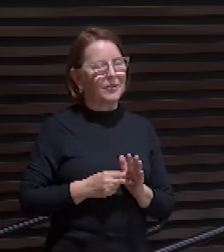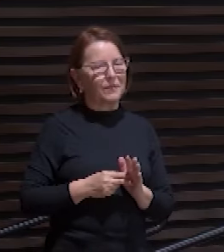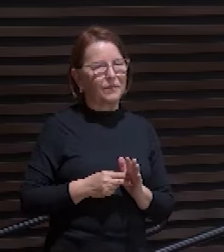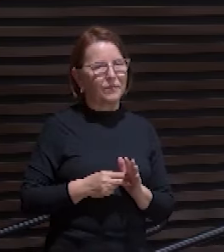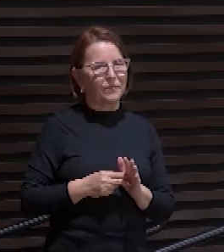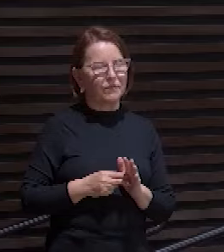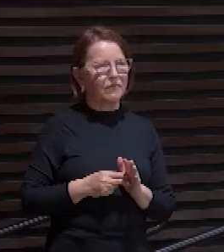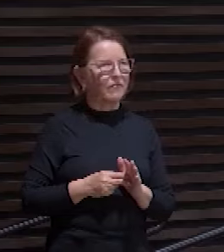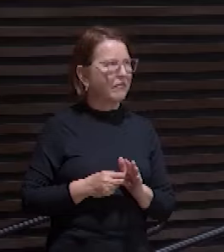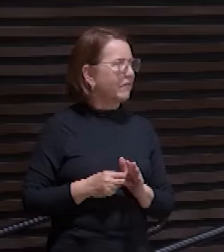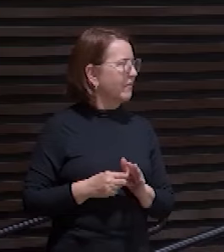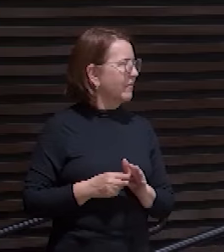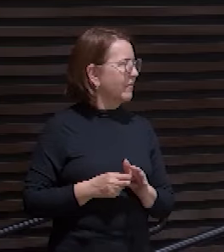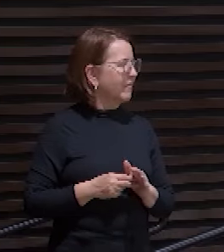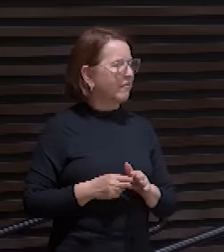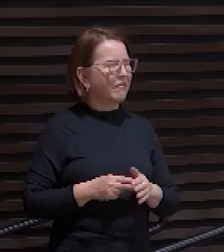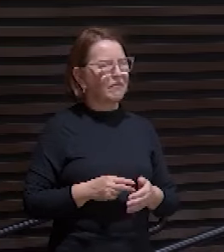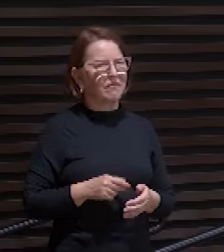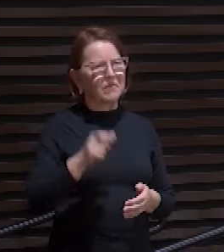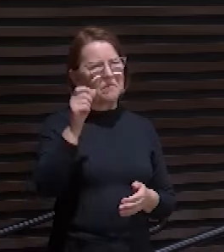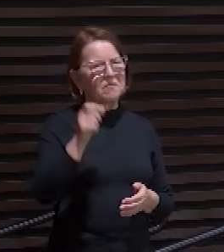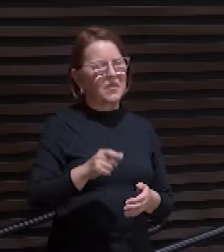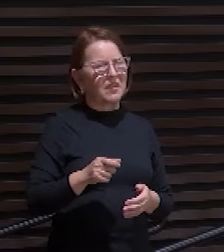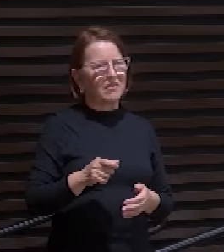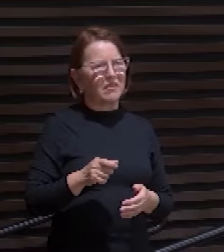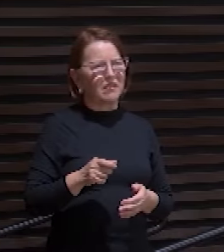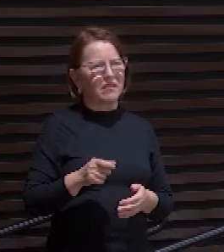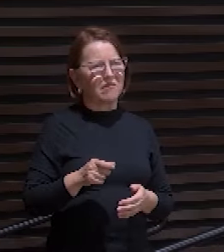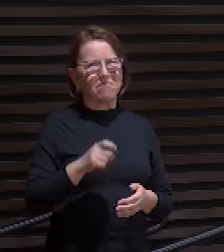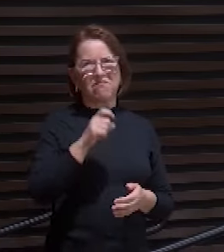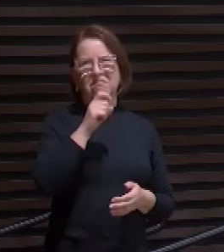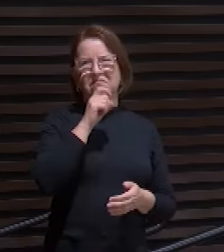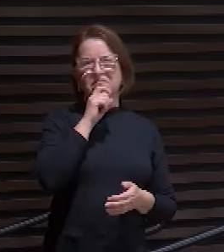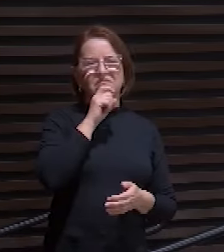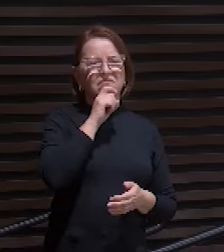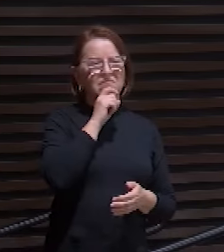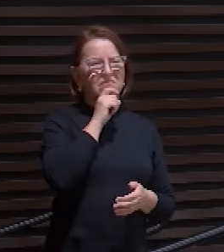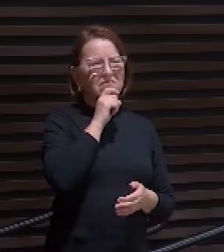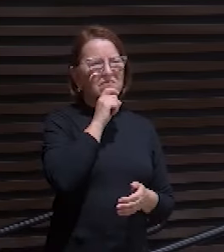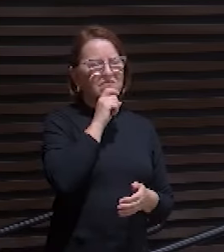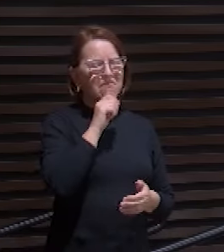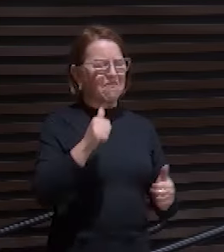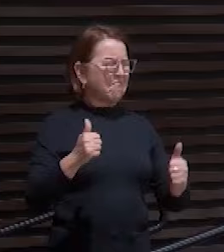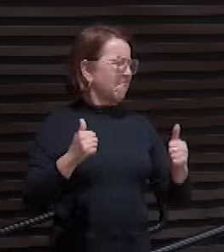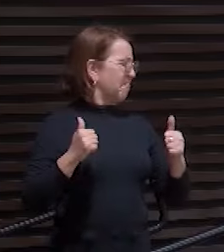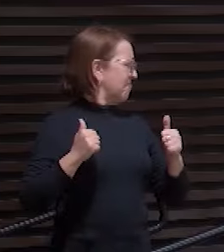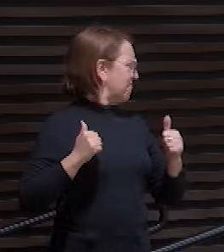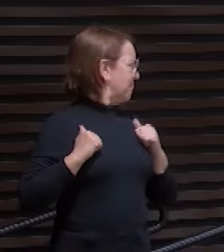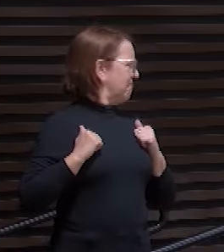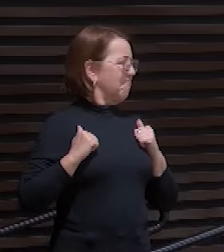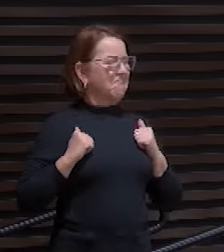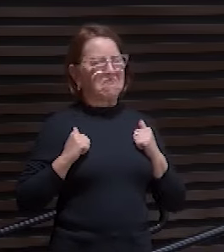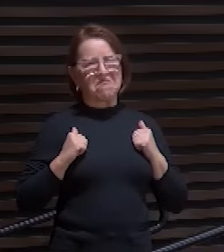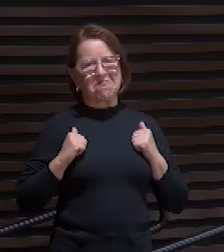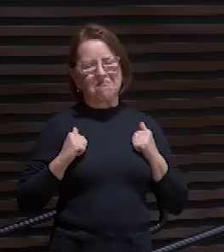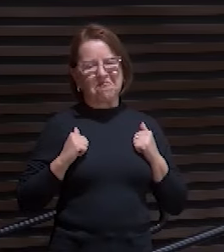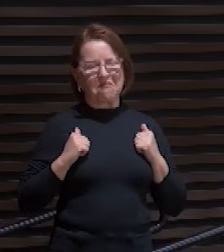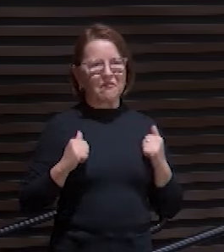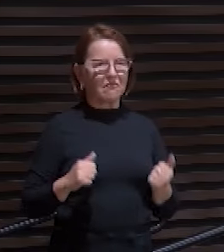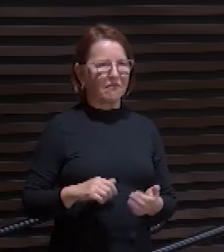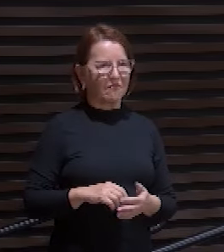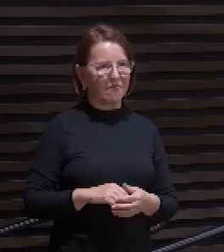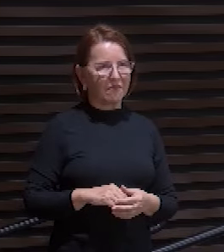O que é uma pessoa apática? Indiferente. Não estou nem aí para nada.